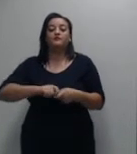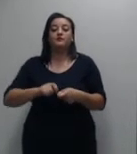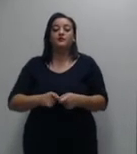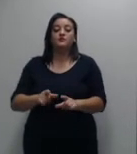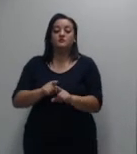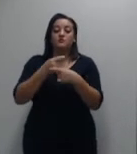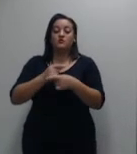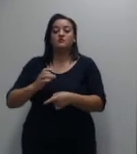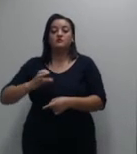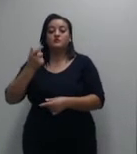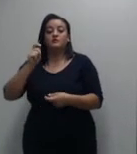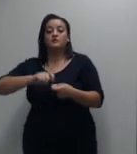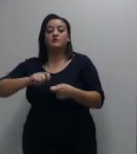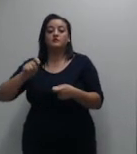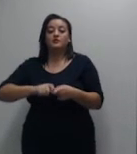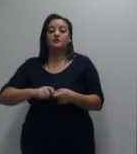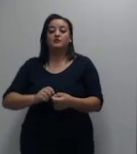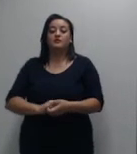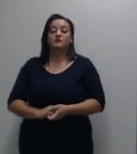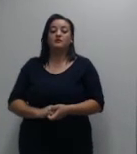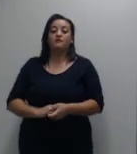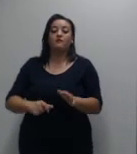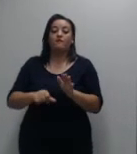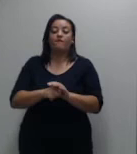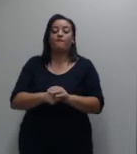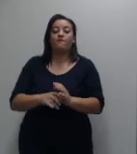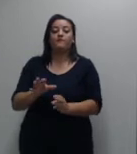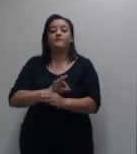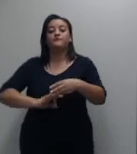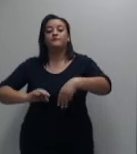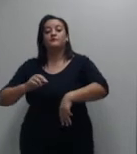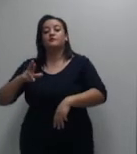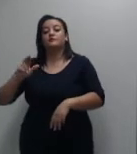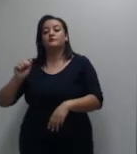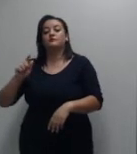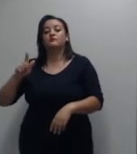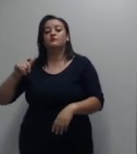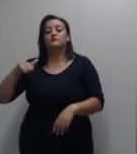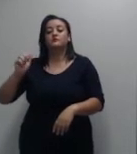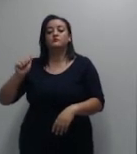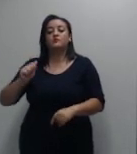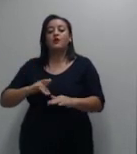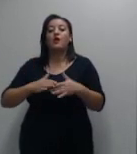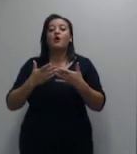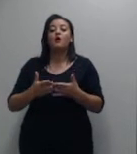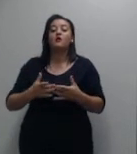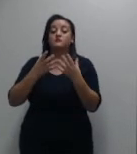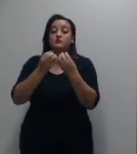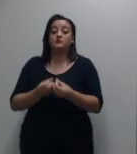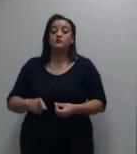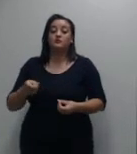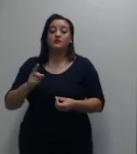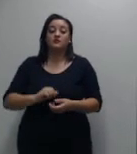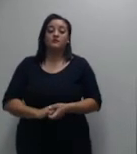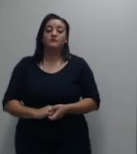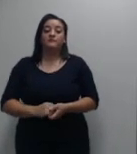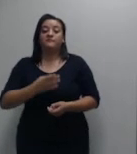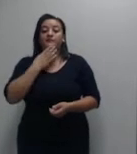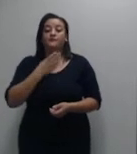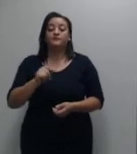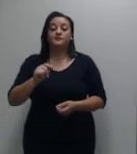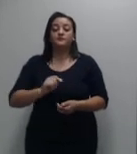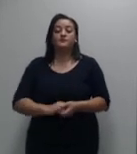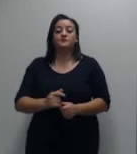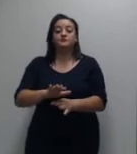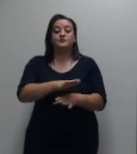decisão prolatada pela neste ministra Regina Helena Costa a qual indeferiu o pedido de retirada